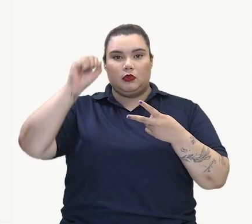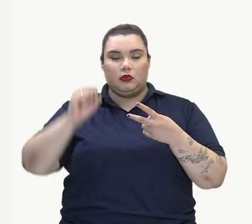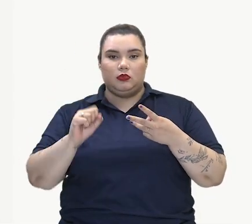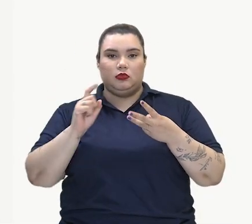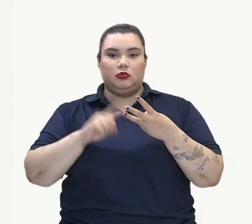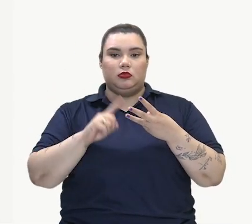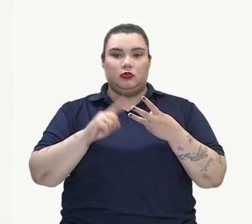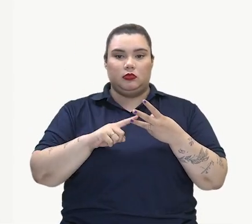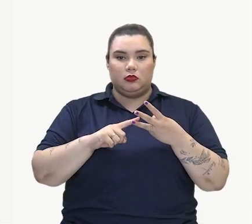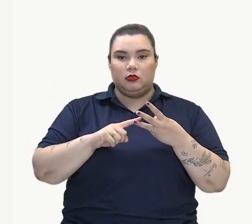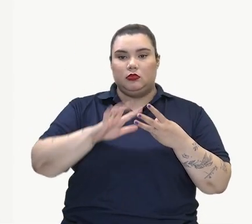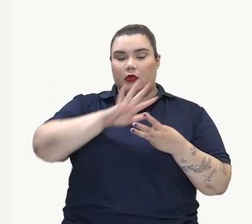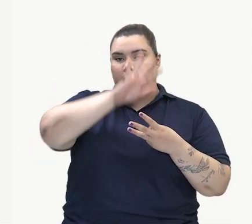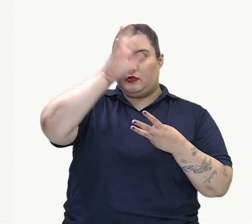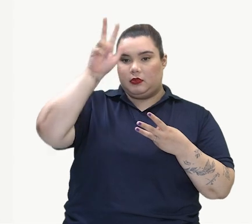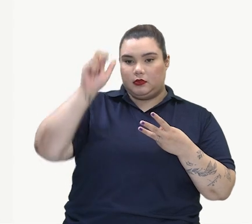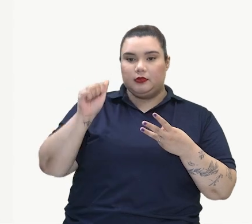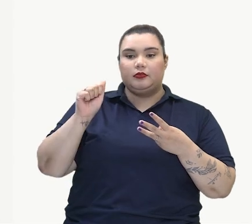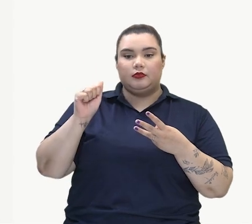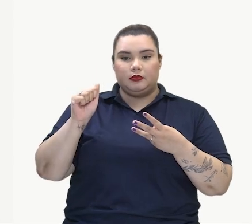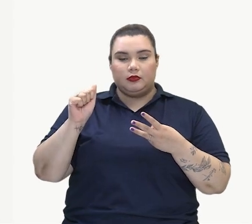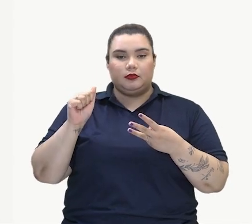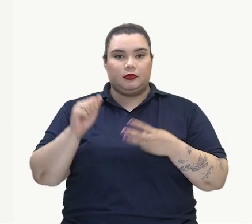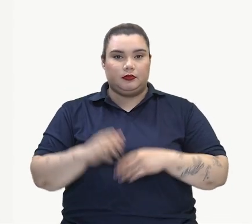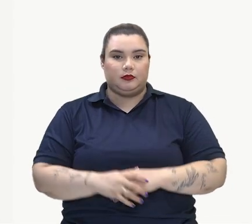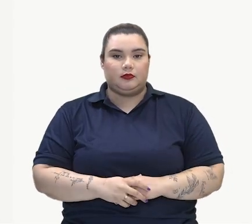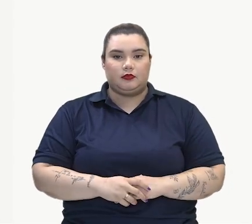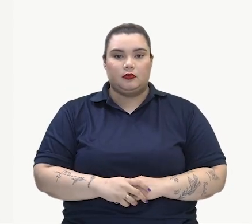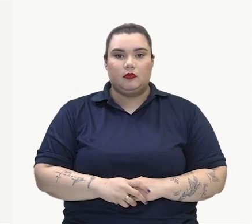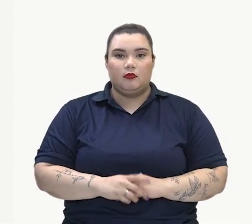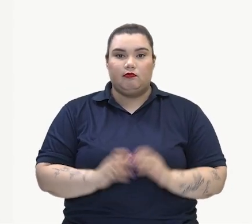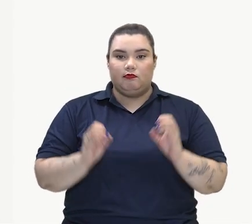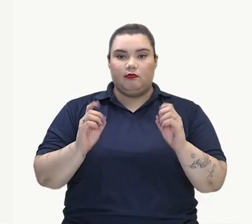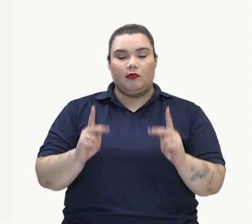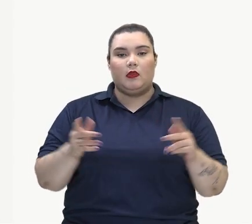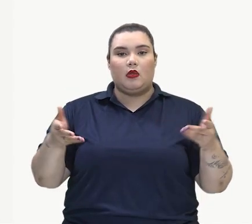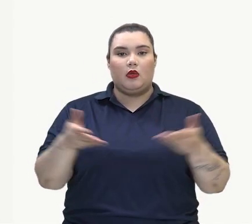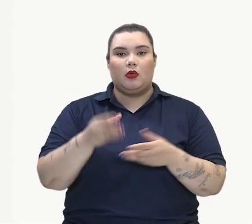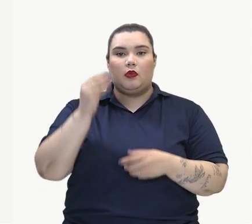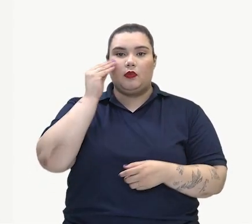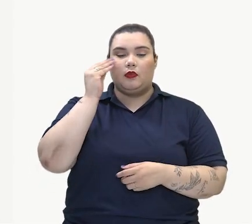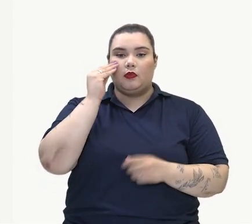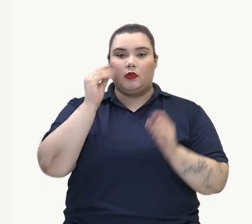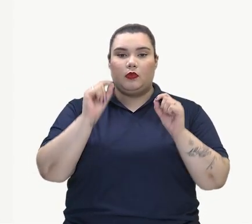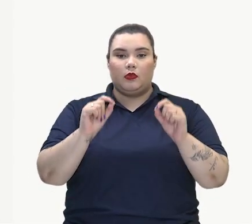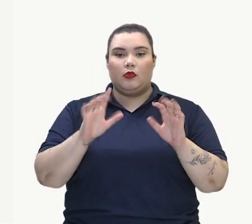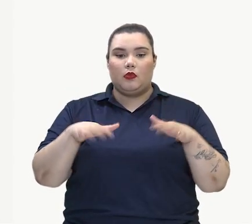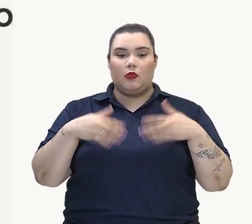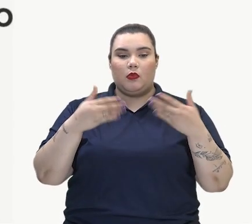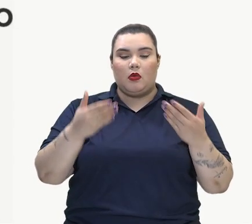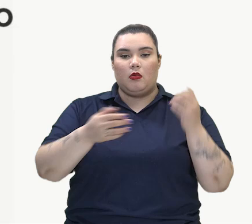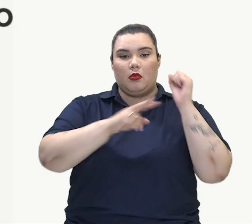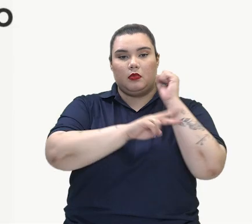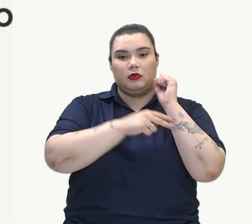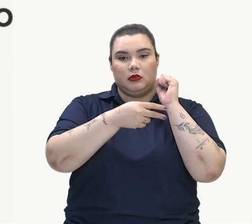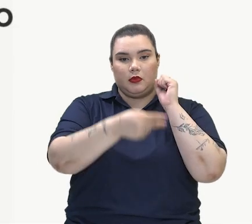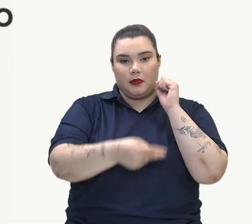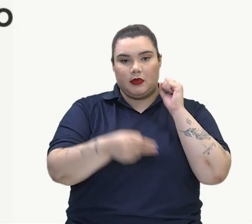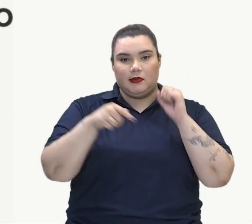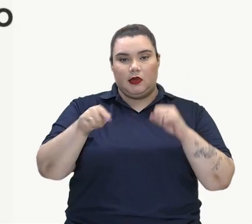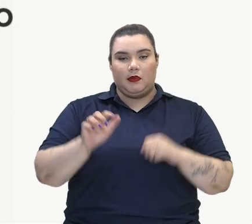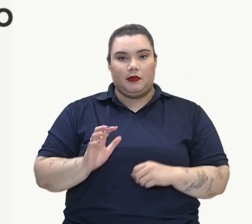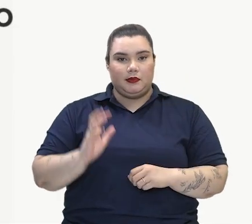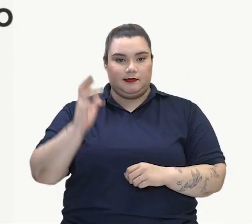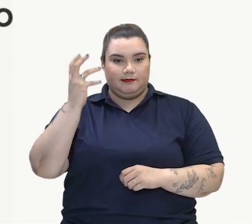estado do Amazonas. A gente vai verificar agora os impactos do desmatamento causados